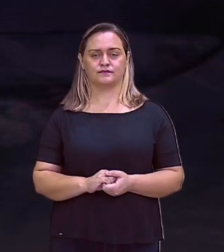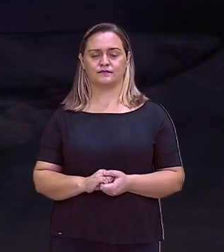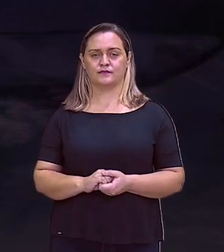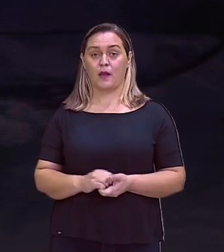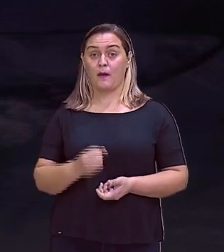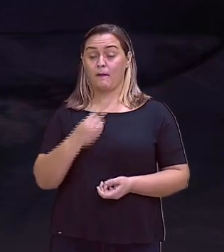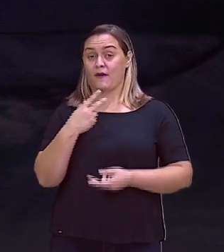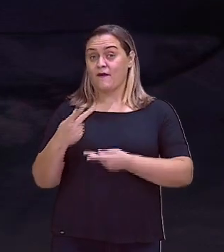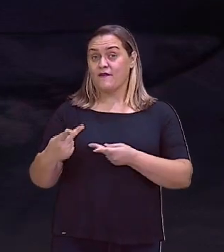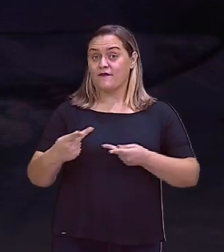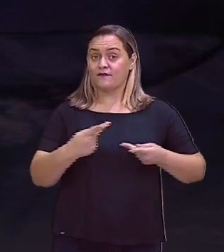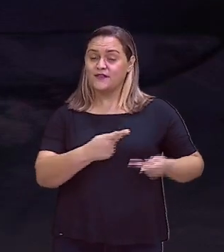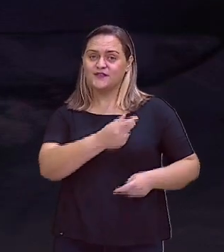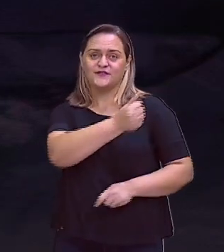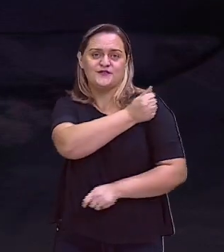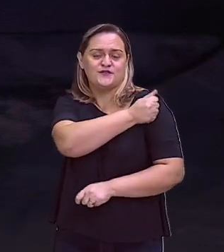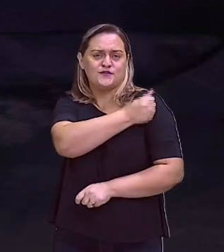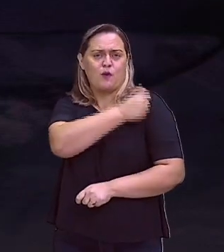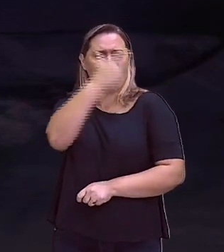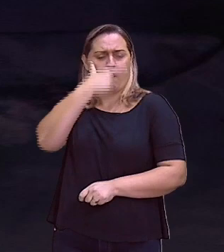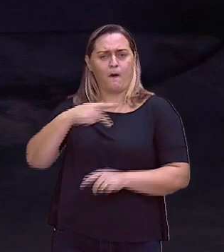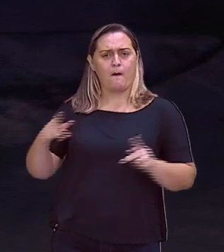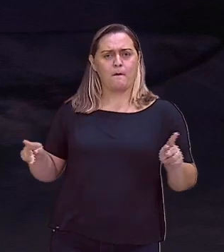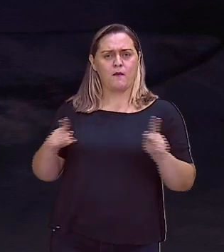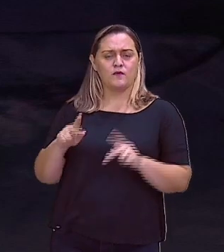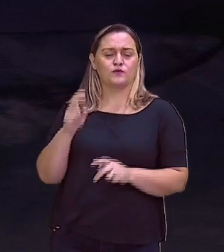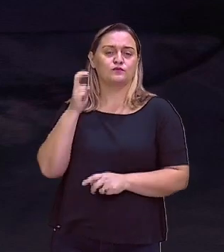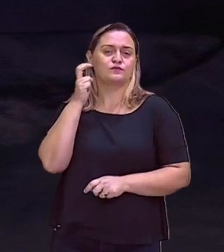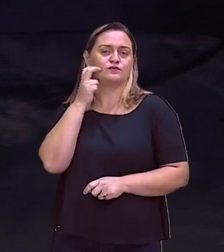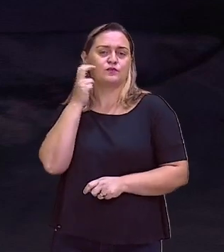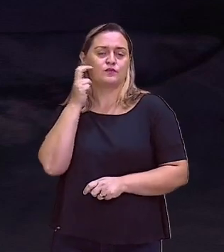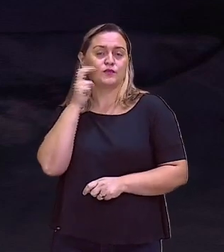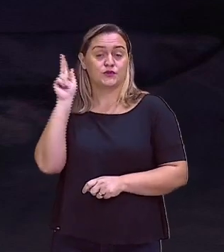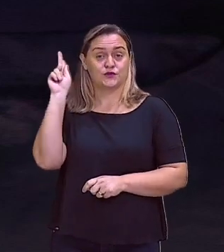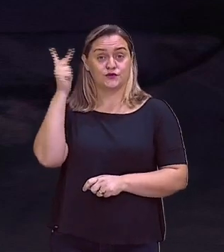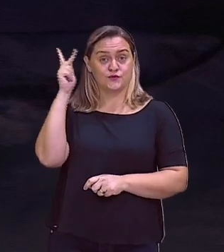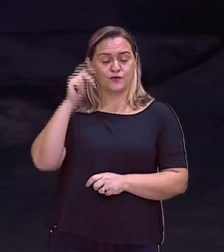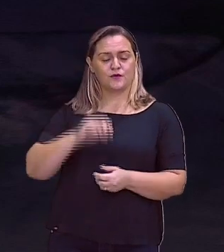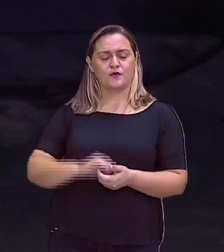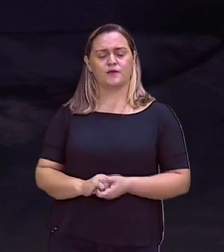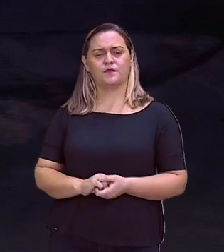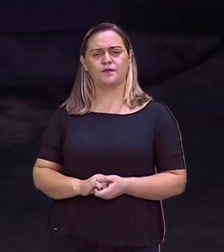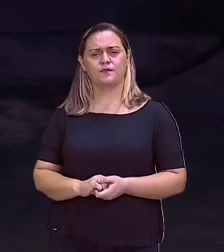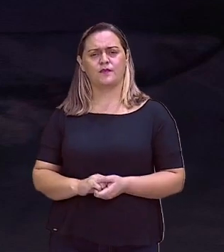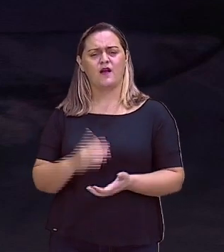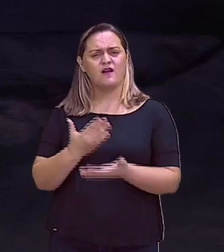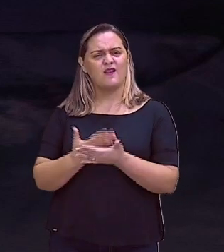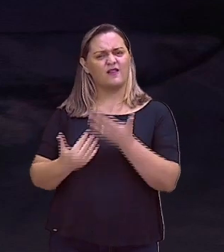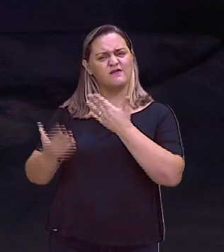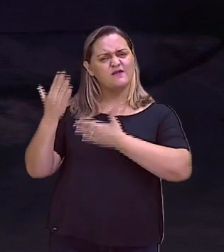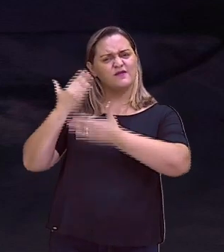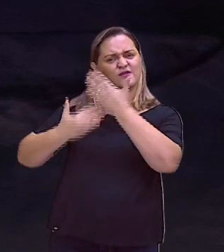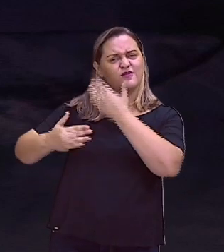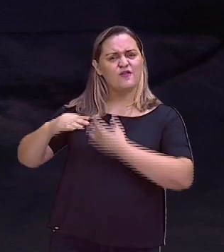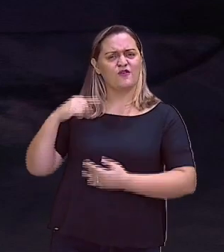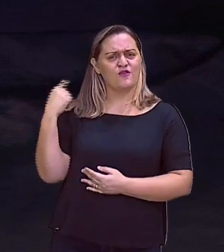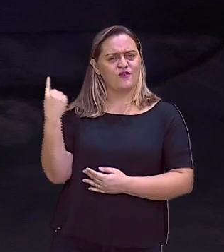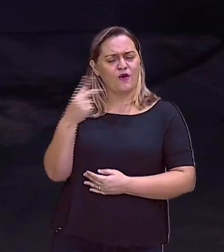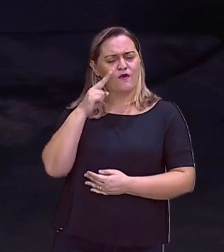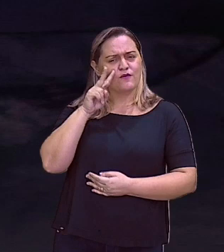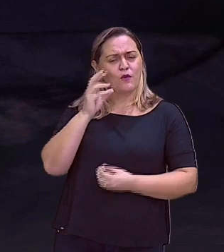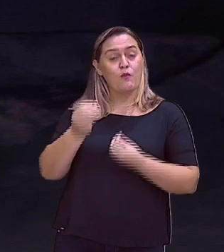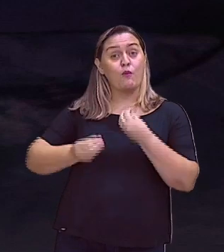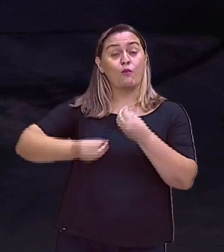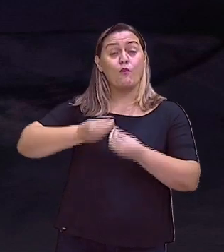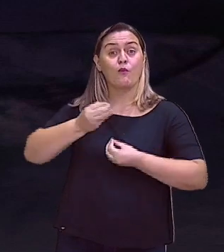Olá bem-vindos e cidades São Jorge joelho professor de história na aula anterior vimos Como Getúlio Vargas